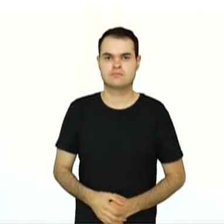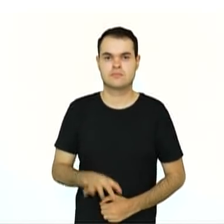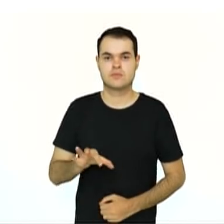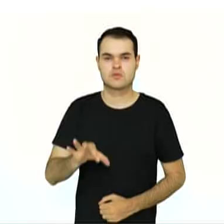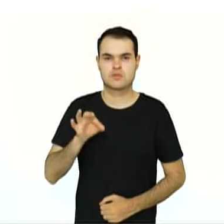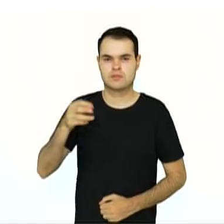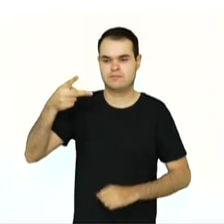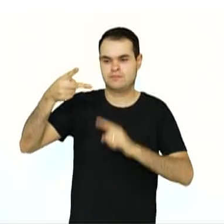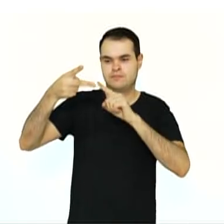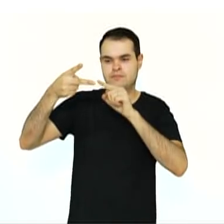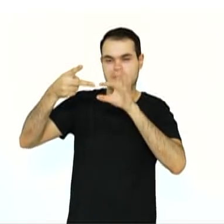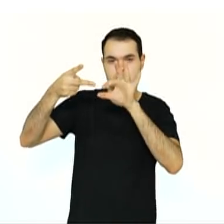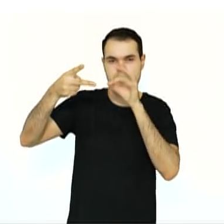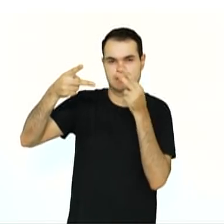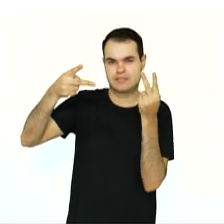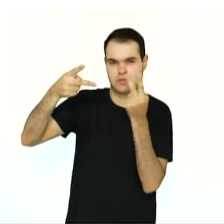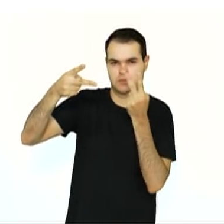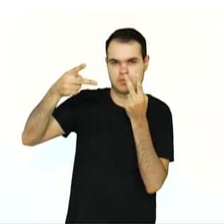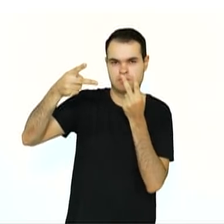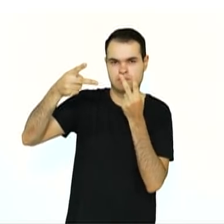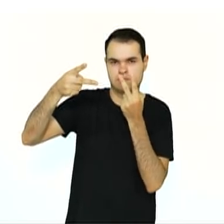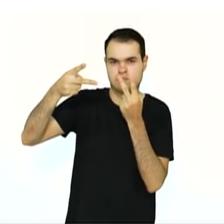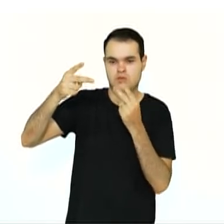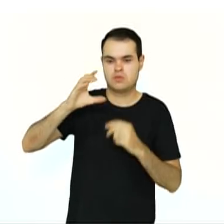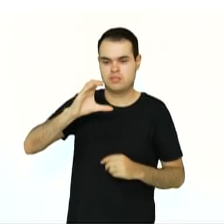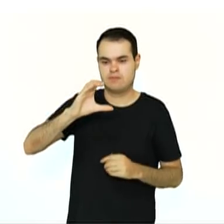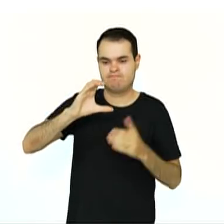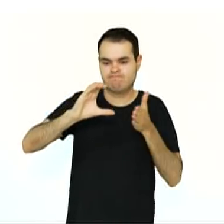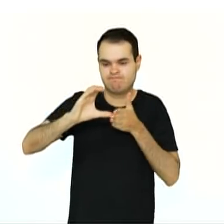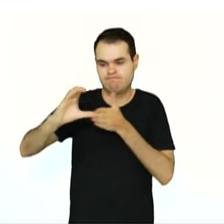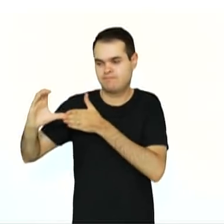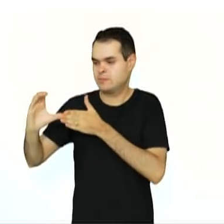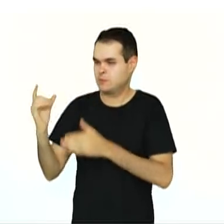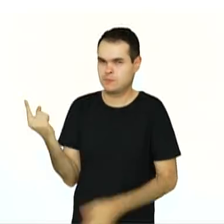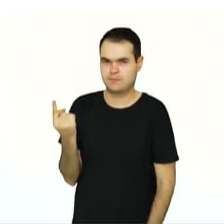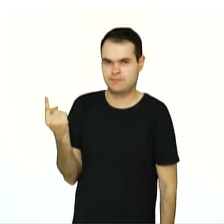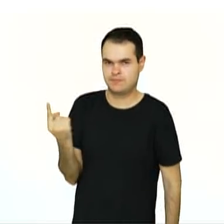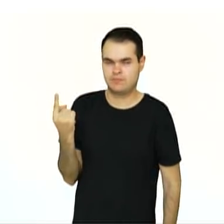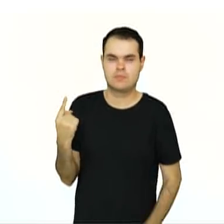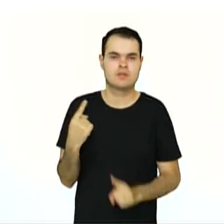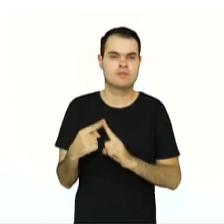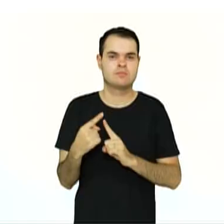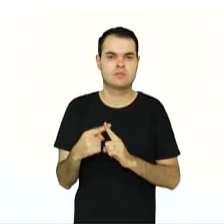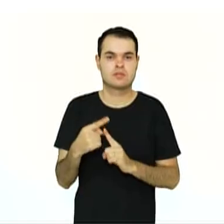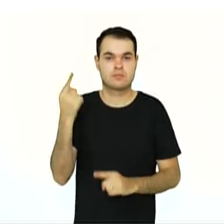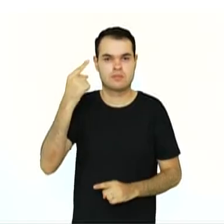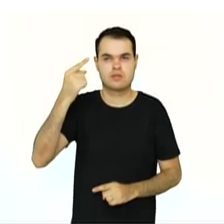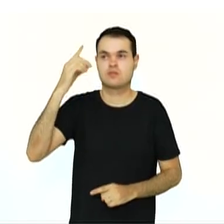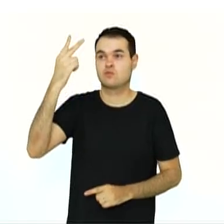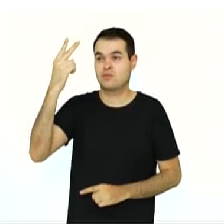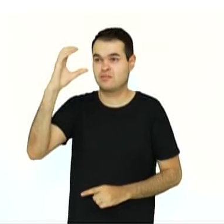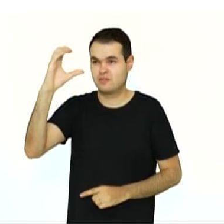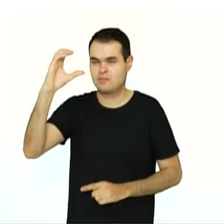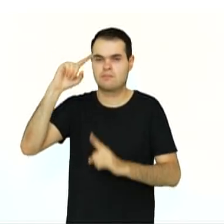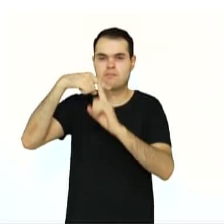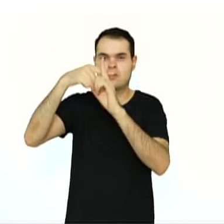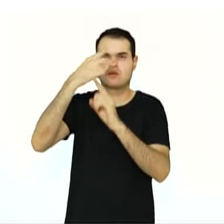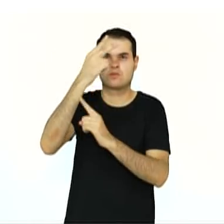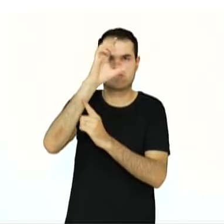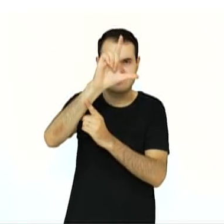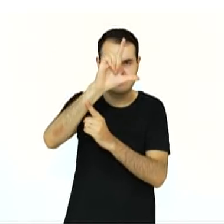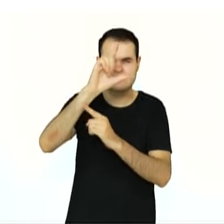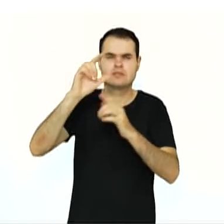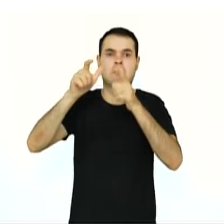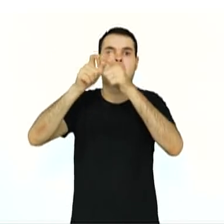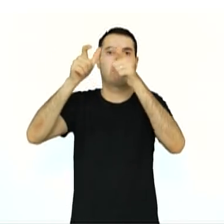para ser a minha equação de substituição e isolei o C. Por quê? Porque na primeira eu tinha 2C mais 2L. E eu disse